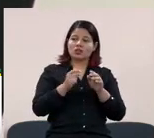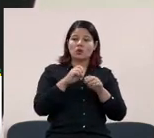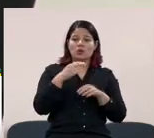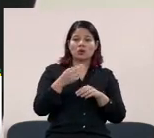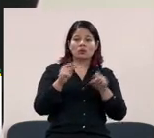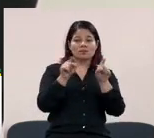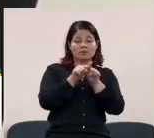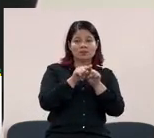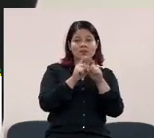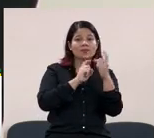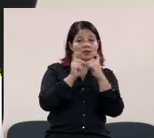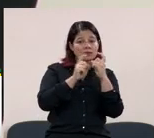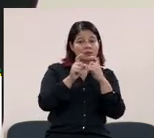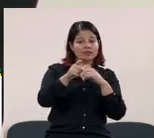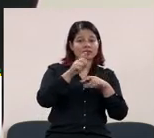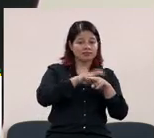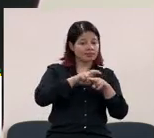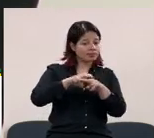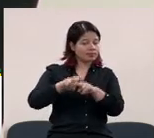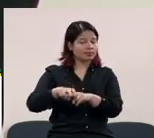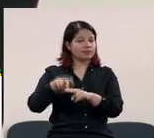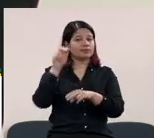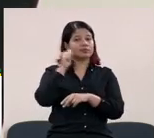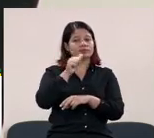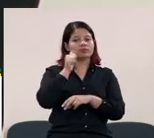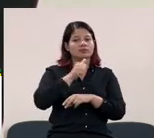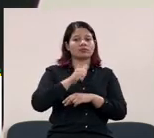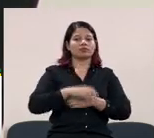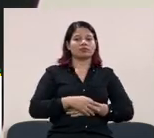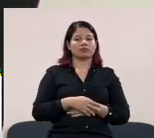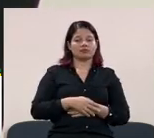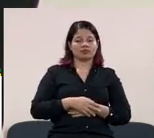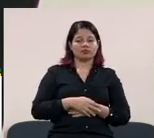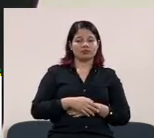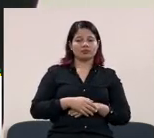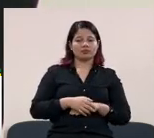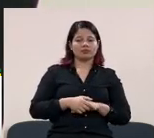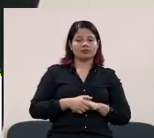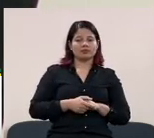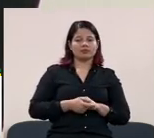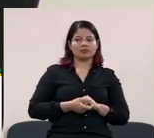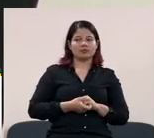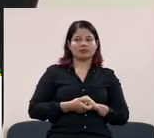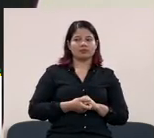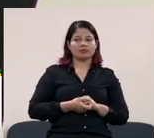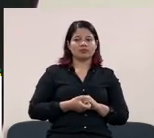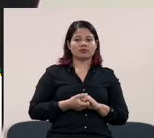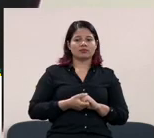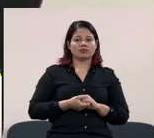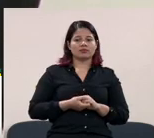possibilidade dos assentos poltronas exclusivos para as mulheres. Passo a palavra para o senhor.